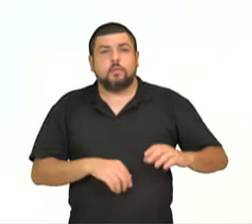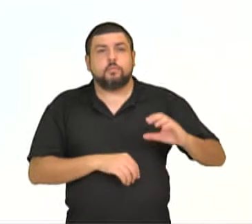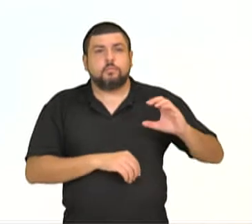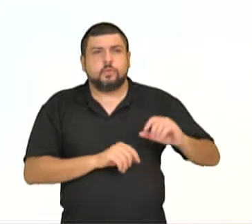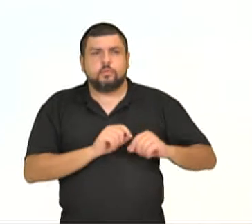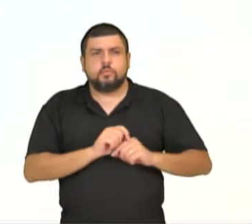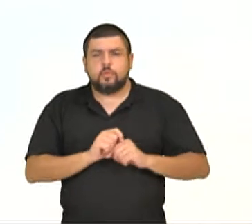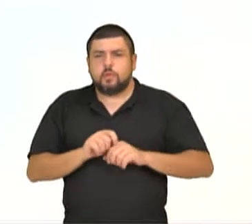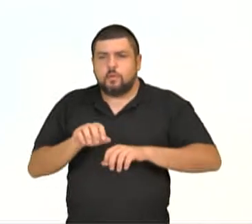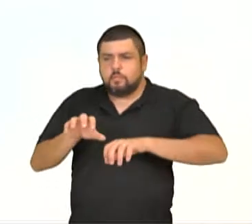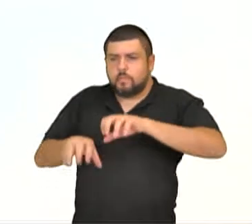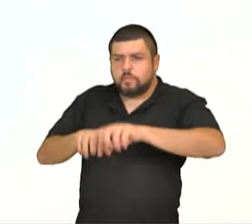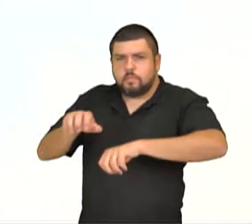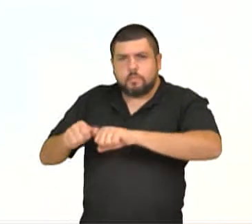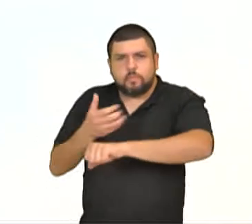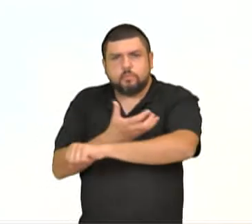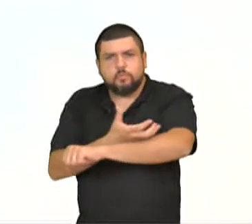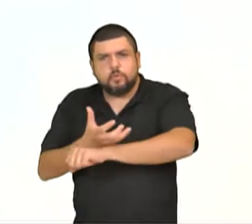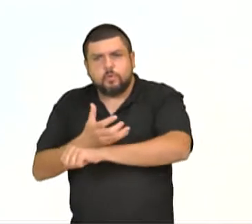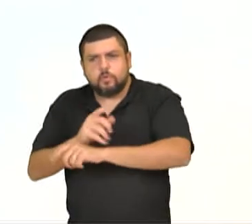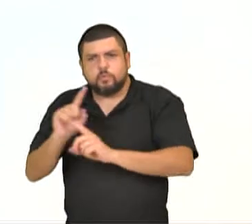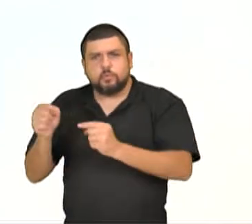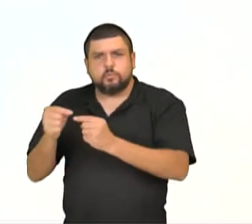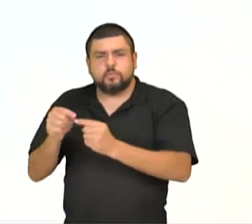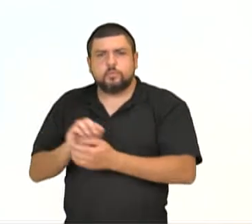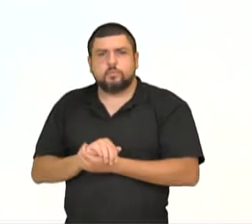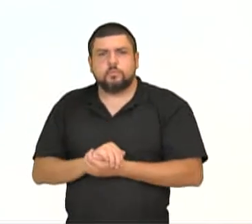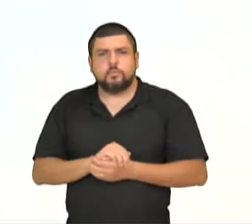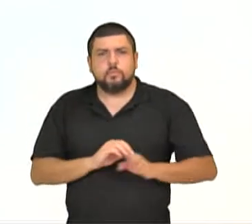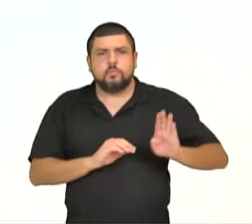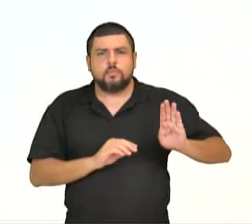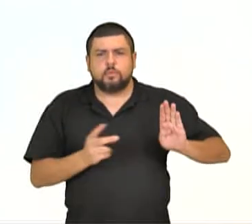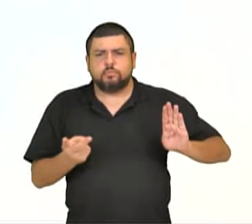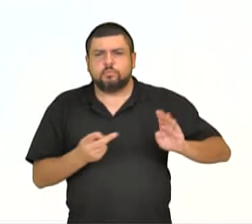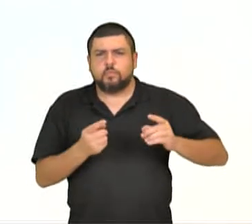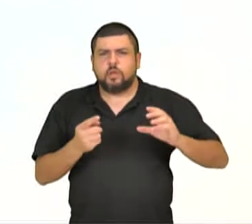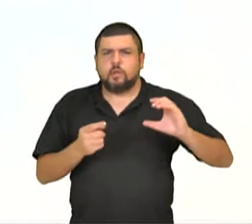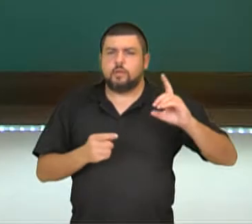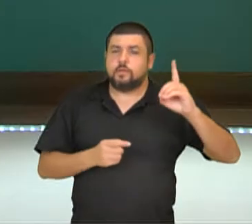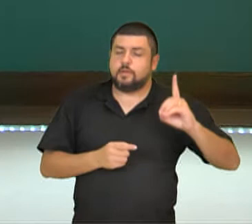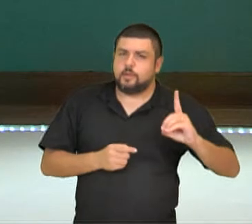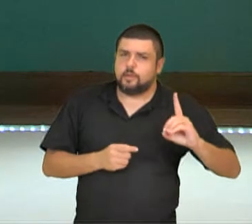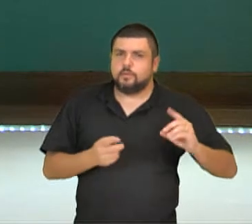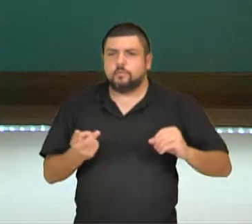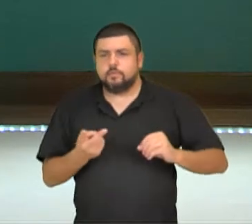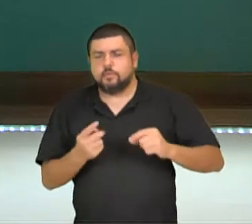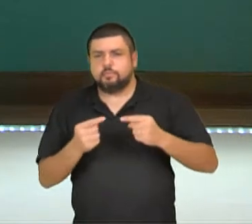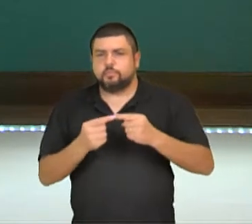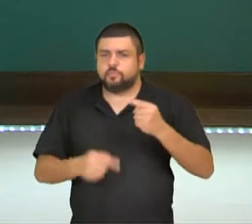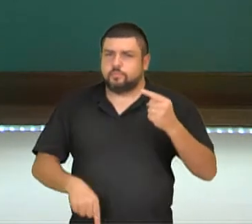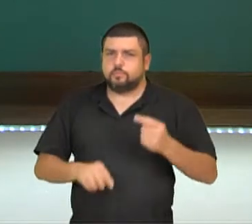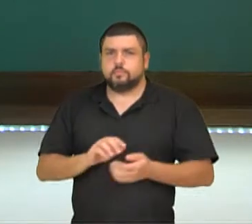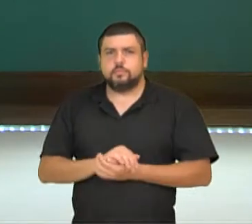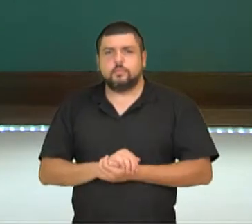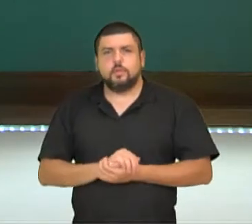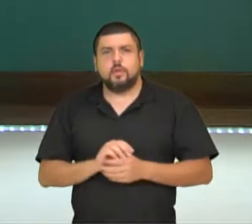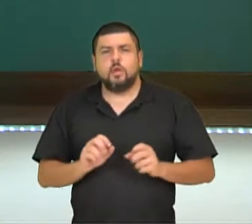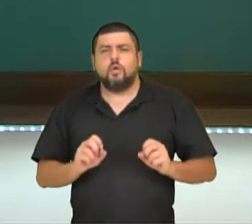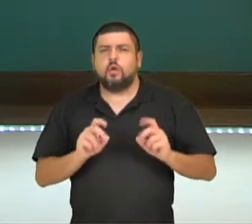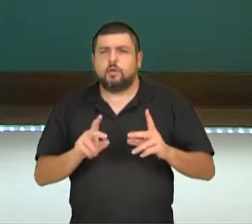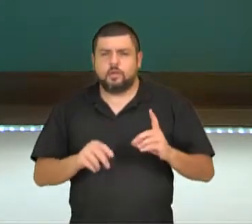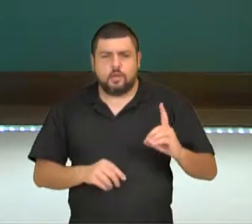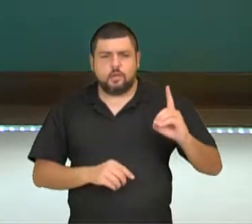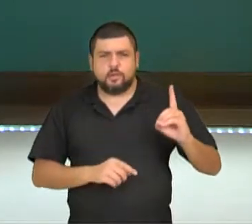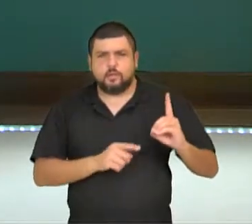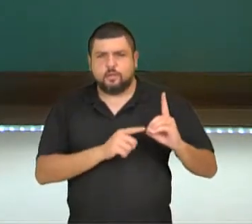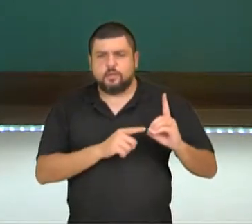se complementam? São produtos que não se complementam? É claro que a letra D você já descartou, porque